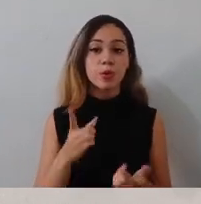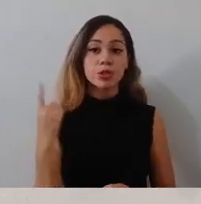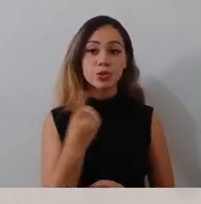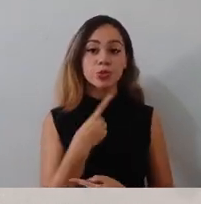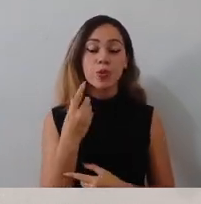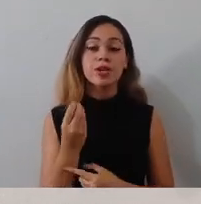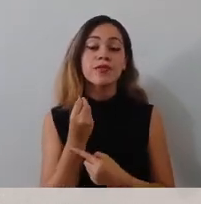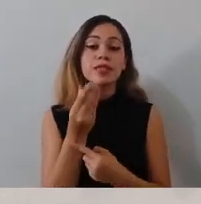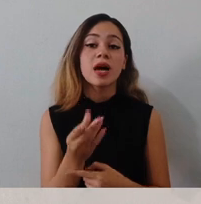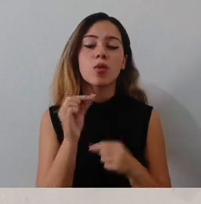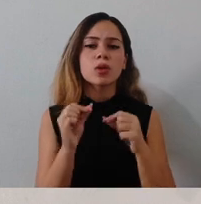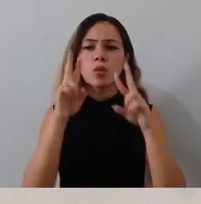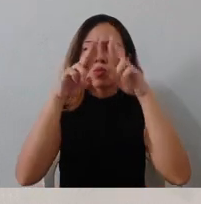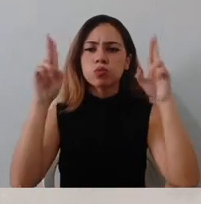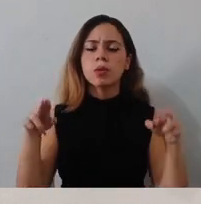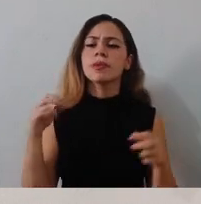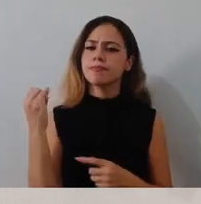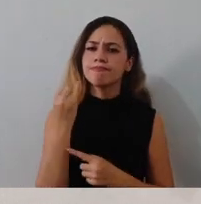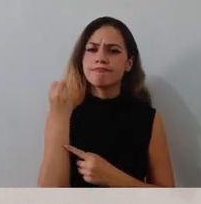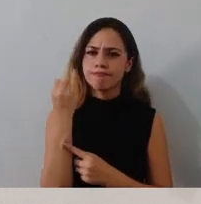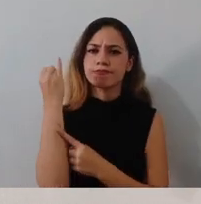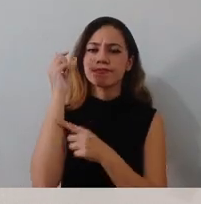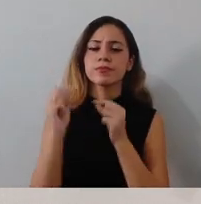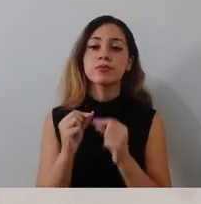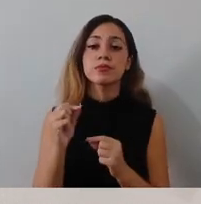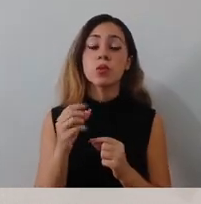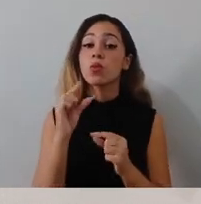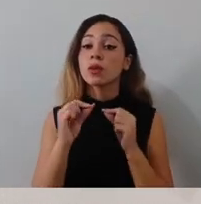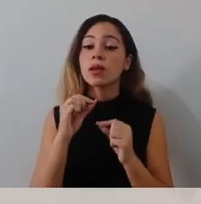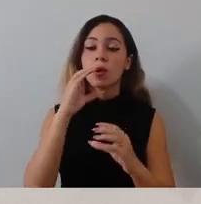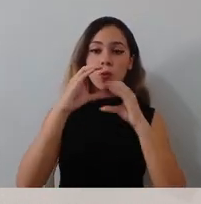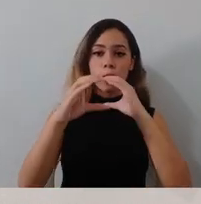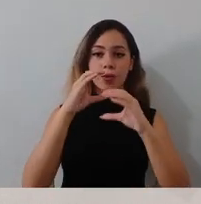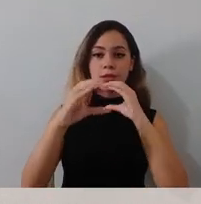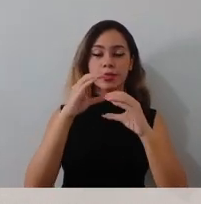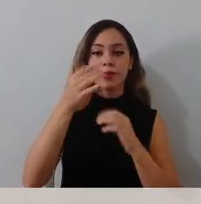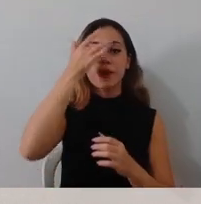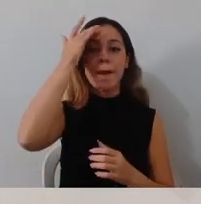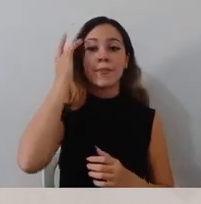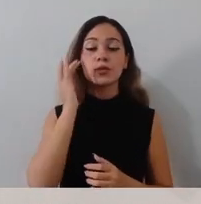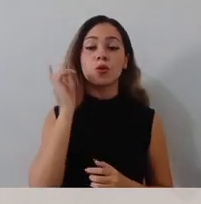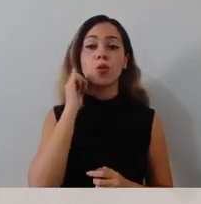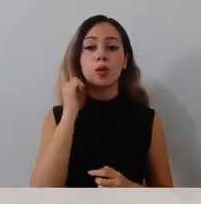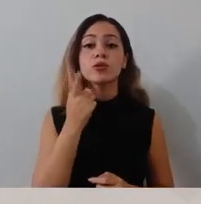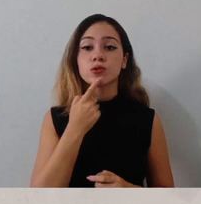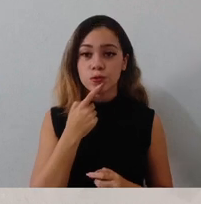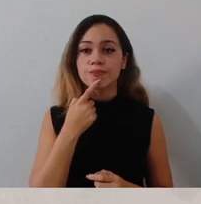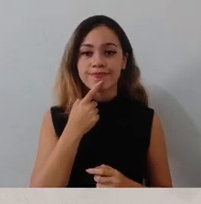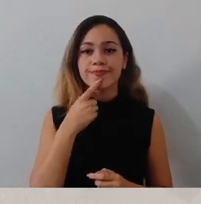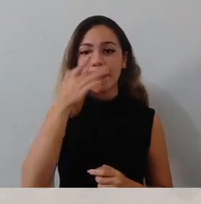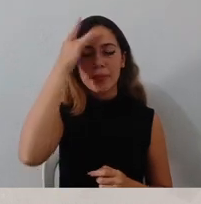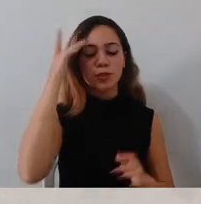E hoje a gente vai trazer um tema muito interessante, que é a comunicação para as pessoas que